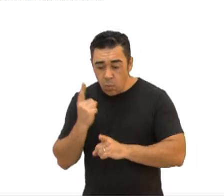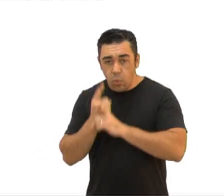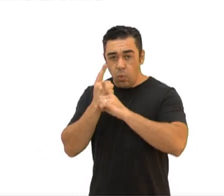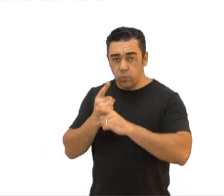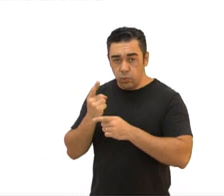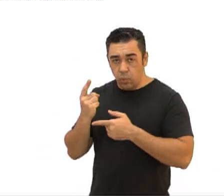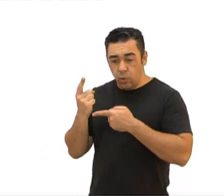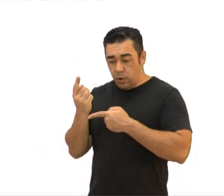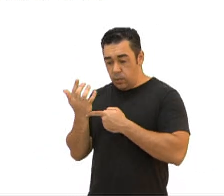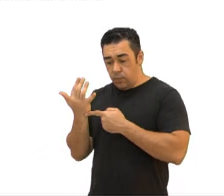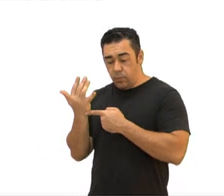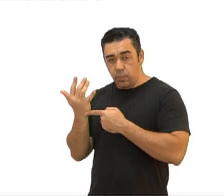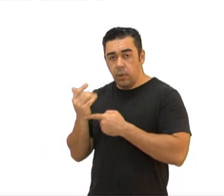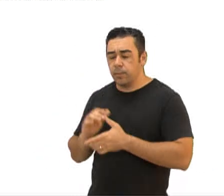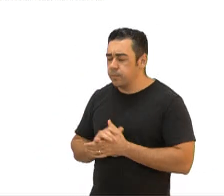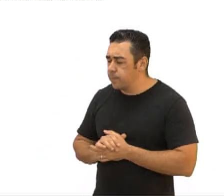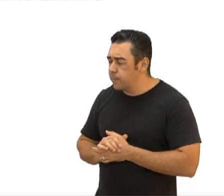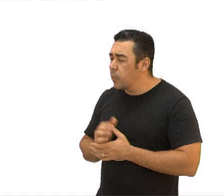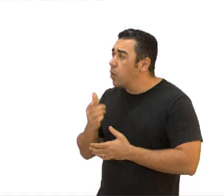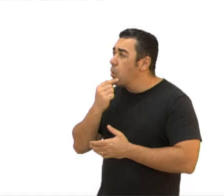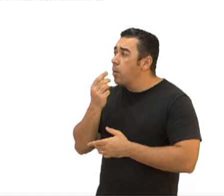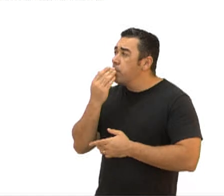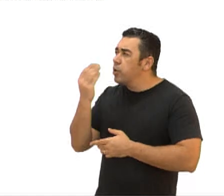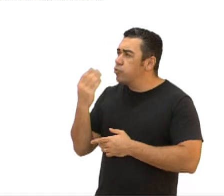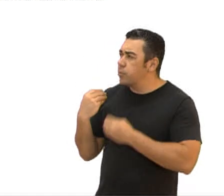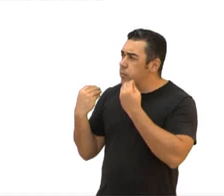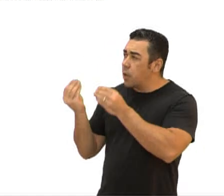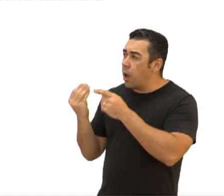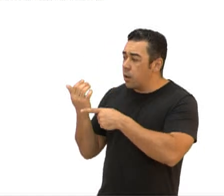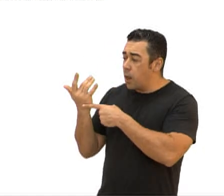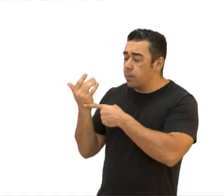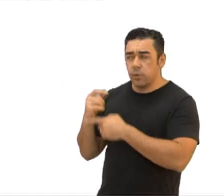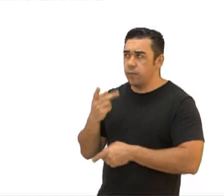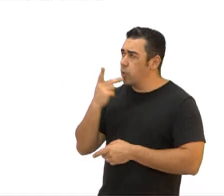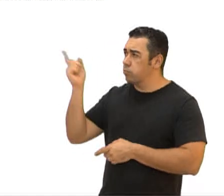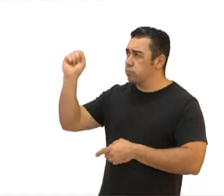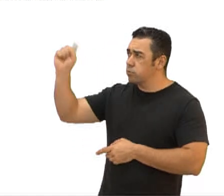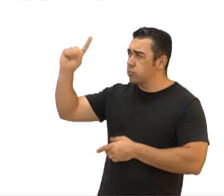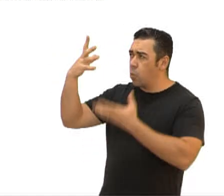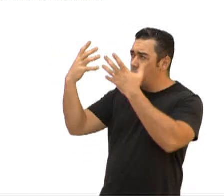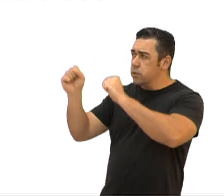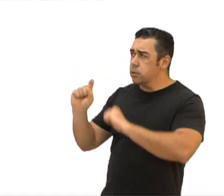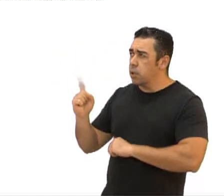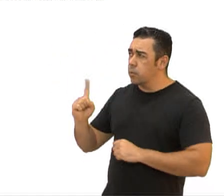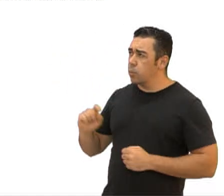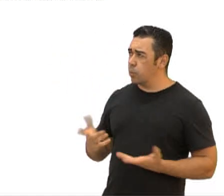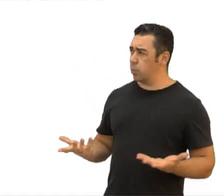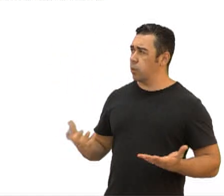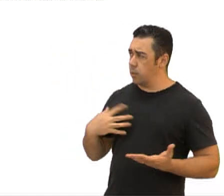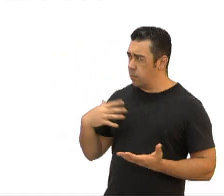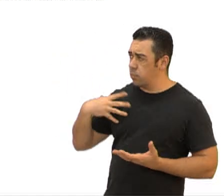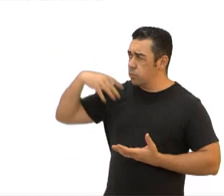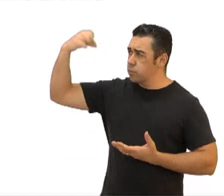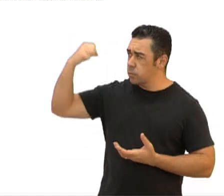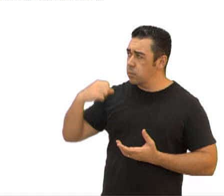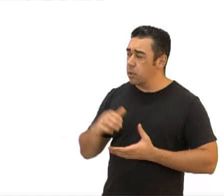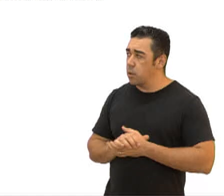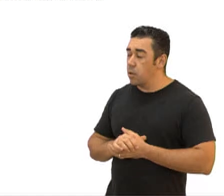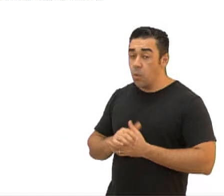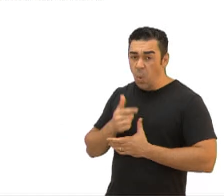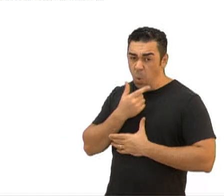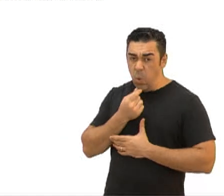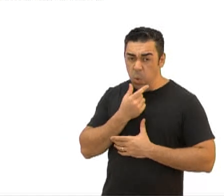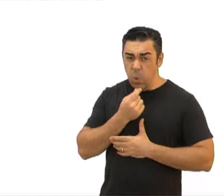disse o mercador. Não, nada feito, disse Aladim. O mercador, raivoso, transformou-se em um